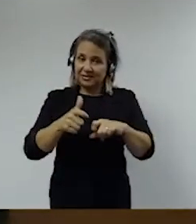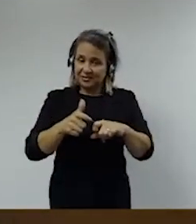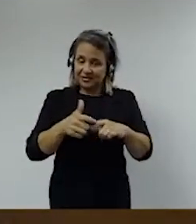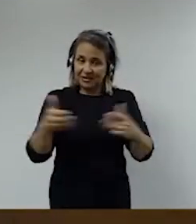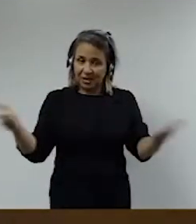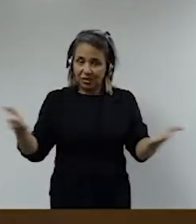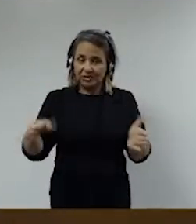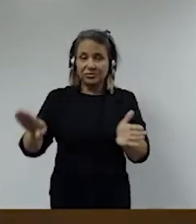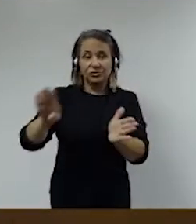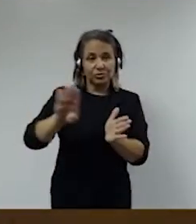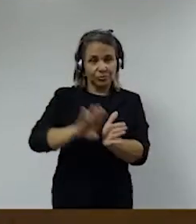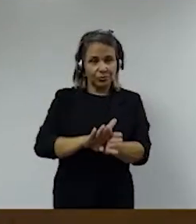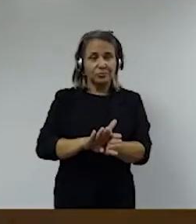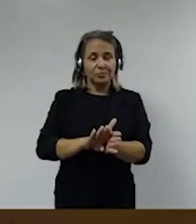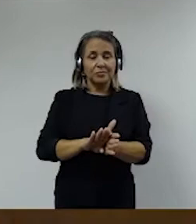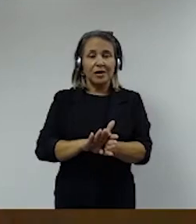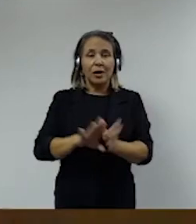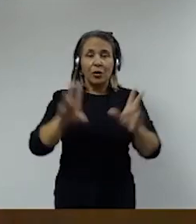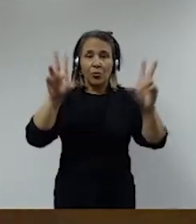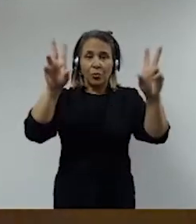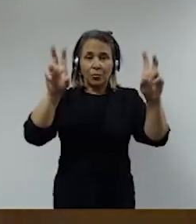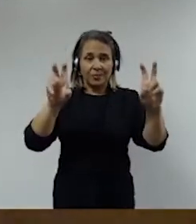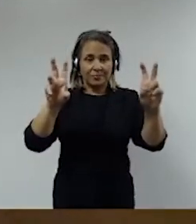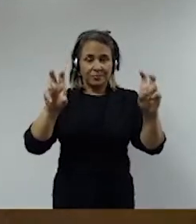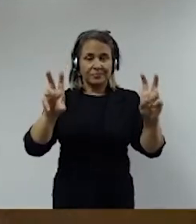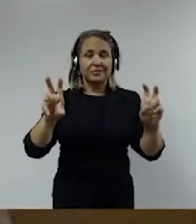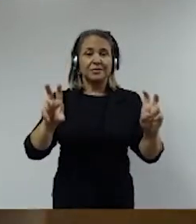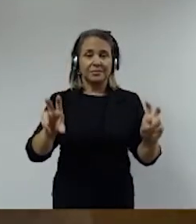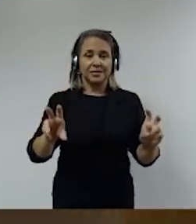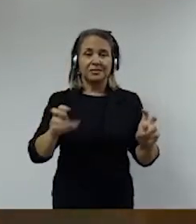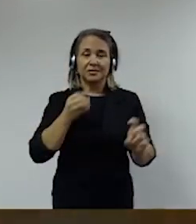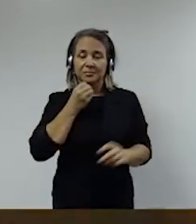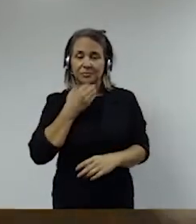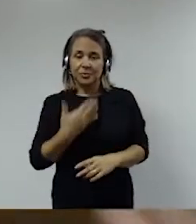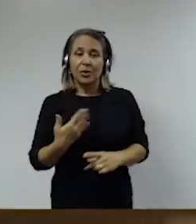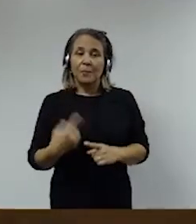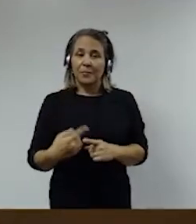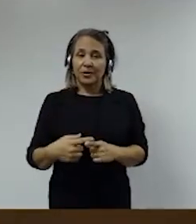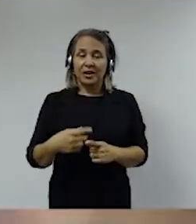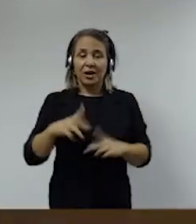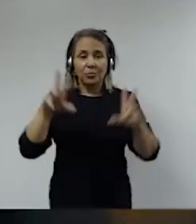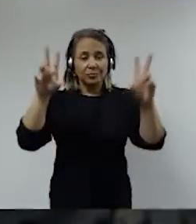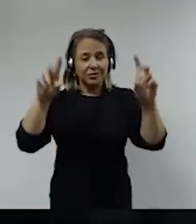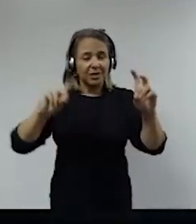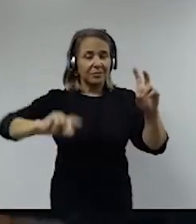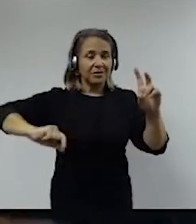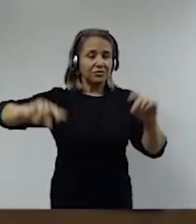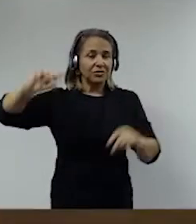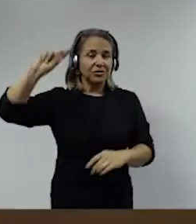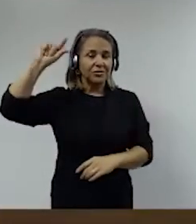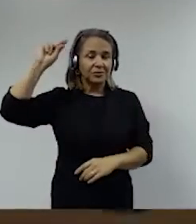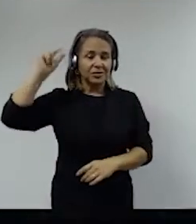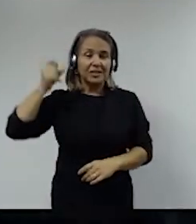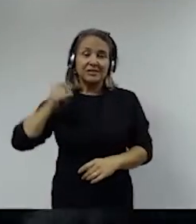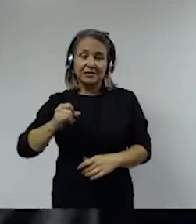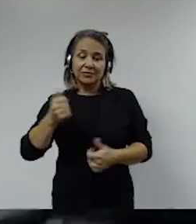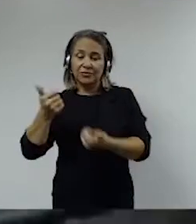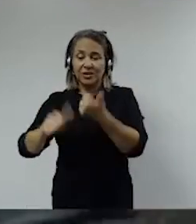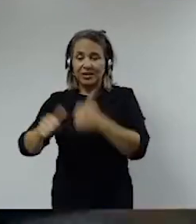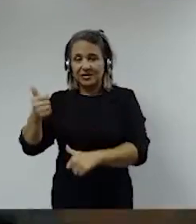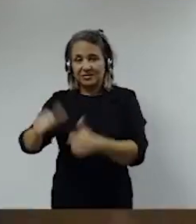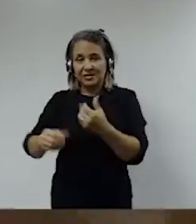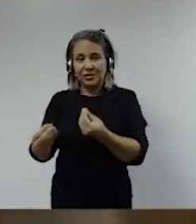portanto, como uma temática que, a despeito de ser um tema antigo, que se você for analisar